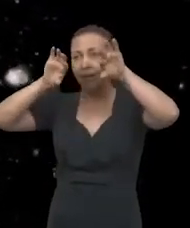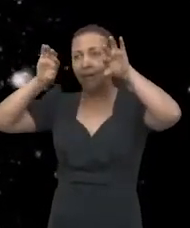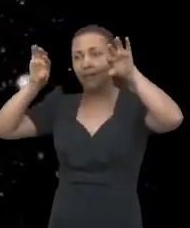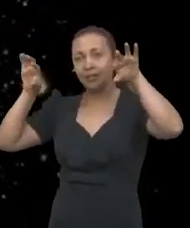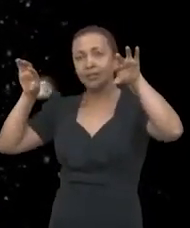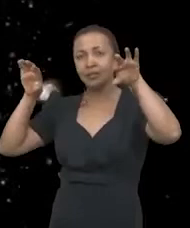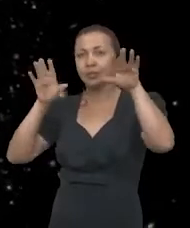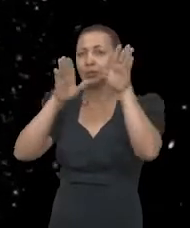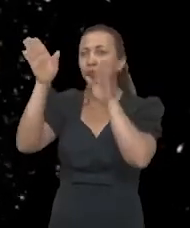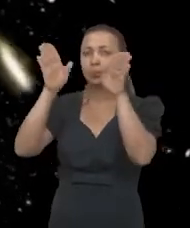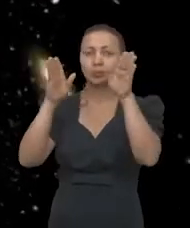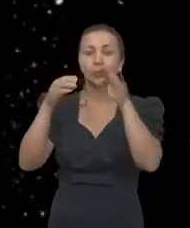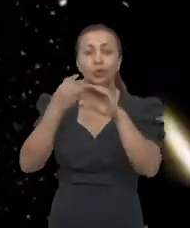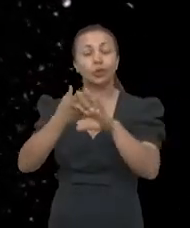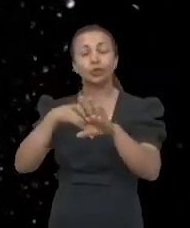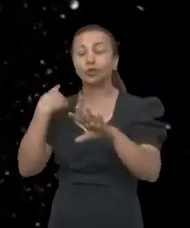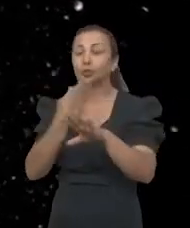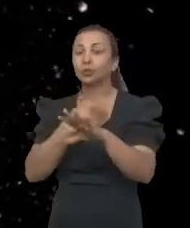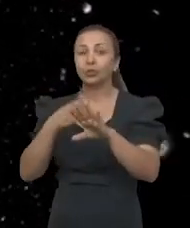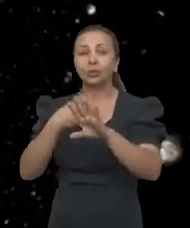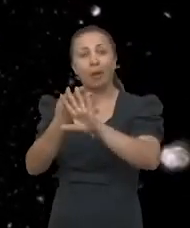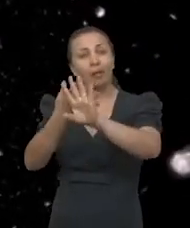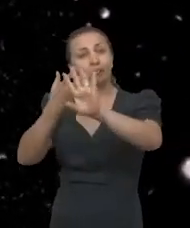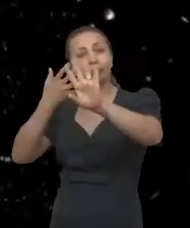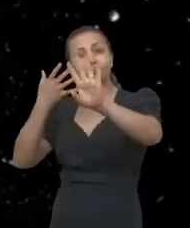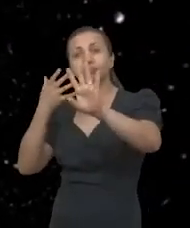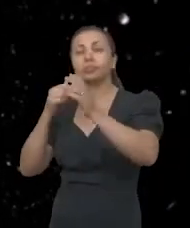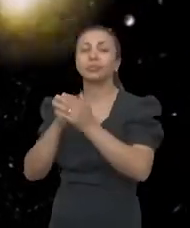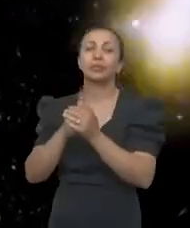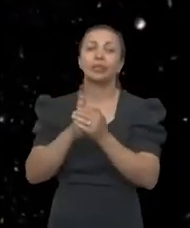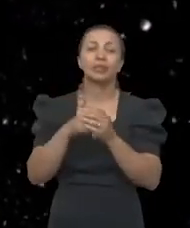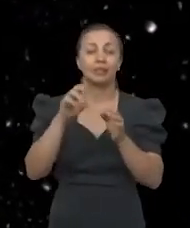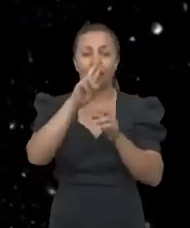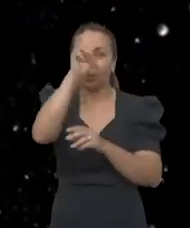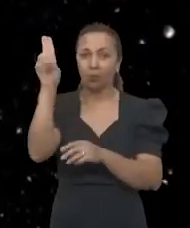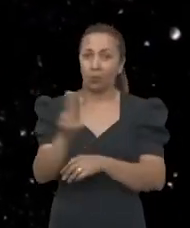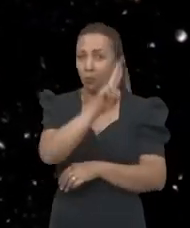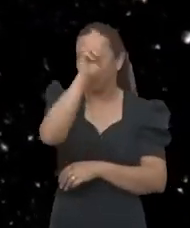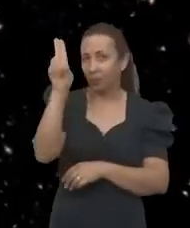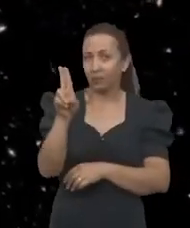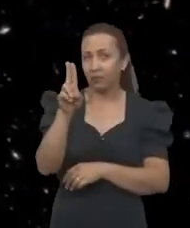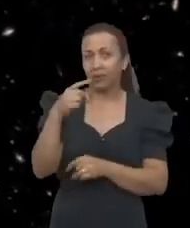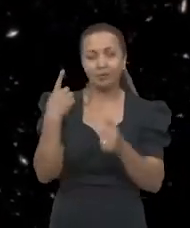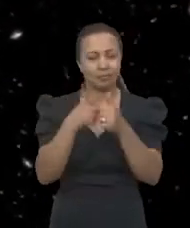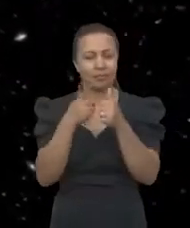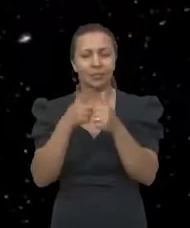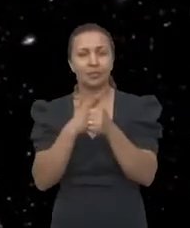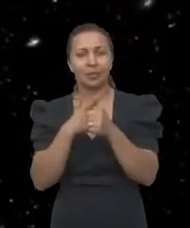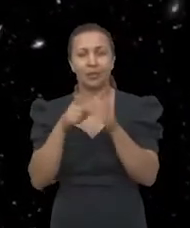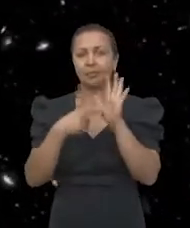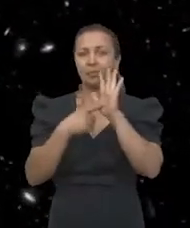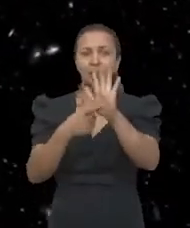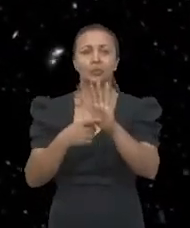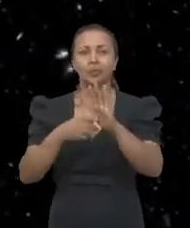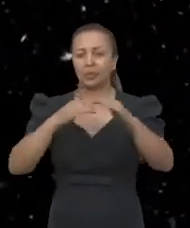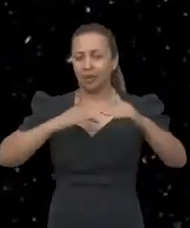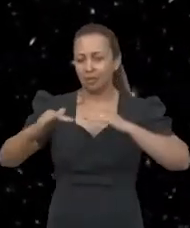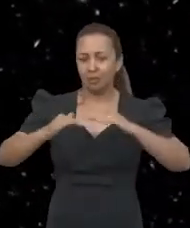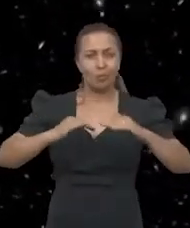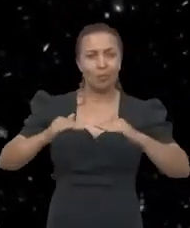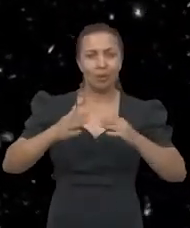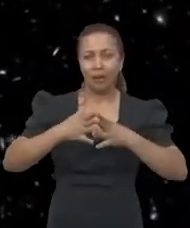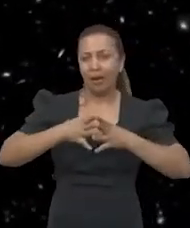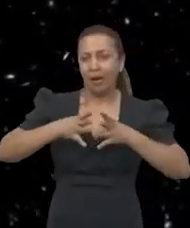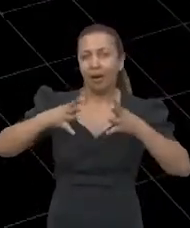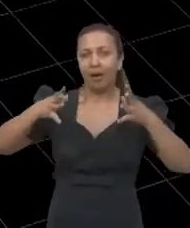afastando todas umas das outras e de nós, daqui da Terra. Então, o universo foi naquele primeiro momento que o universo mostrou que está